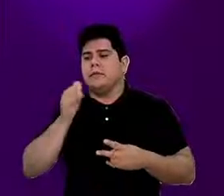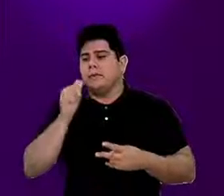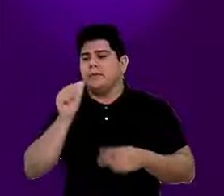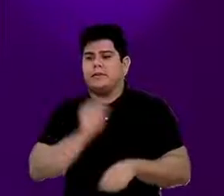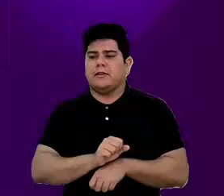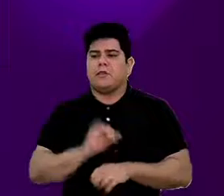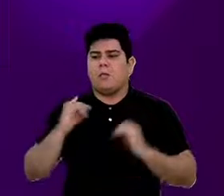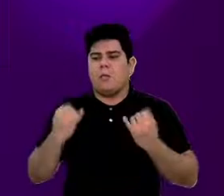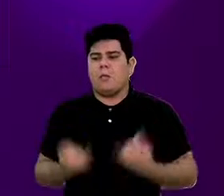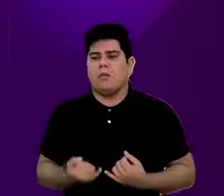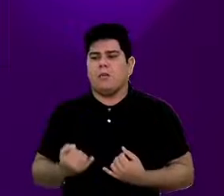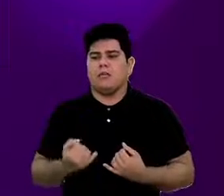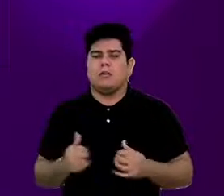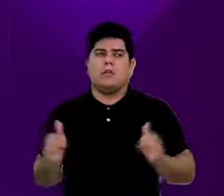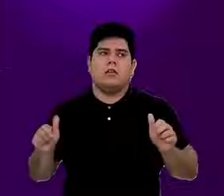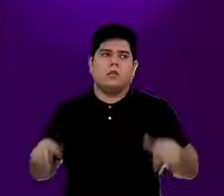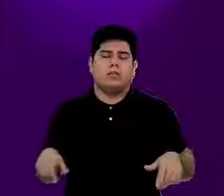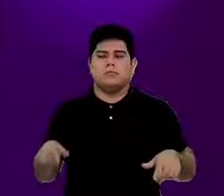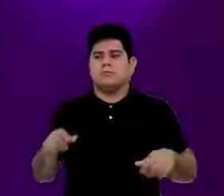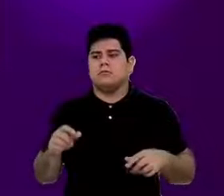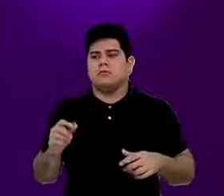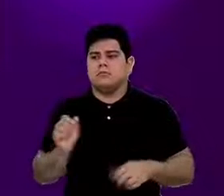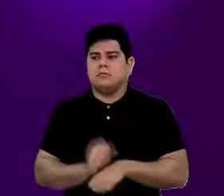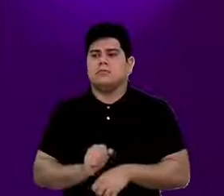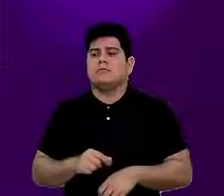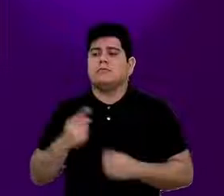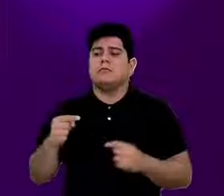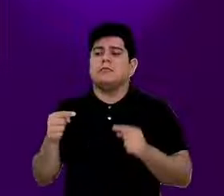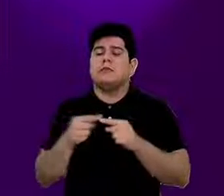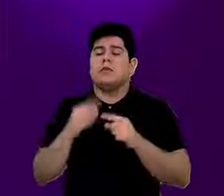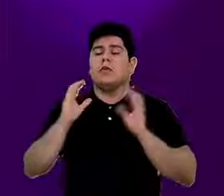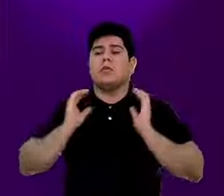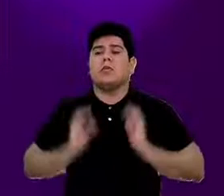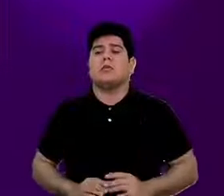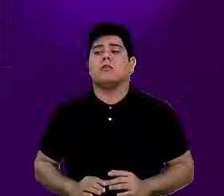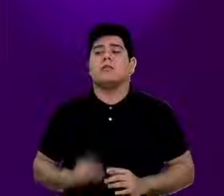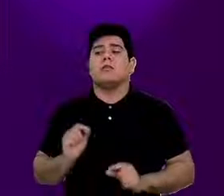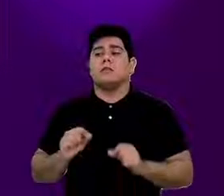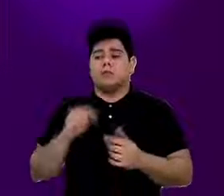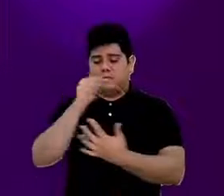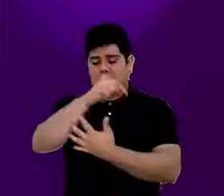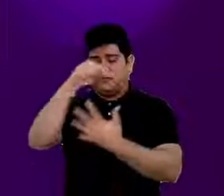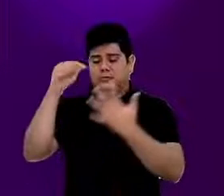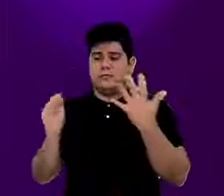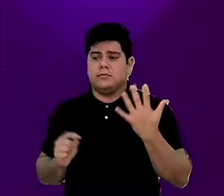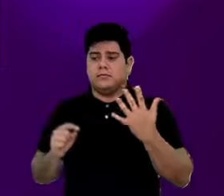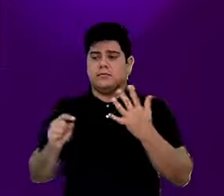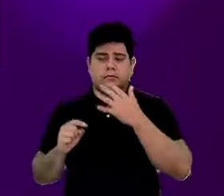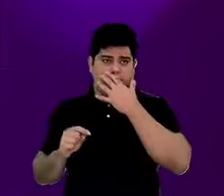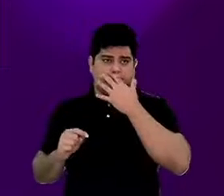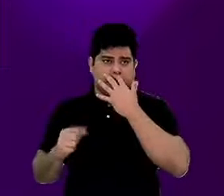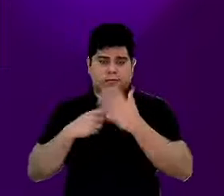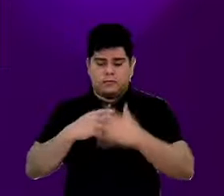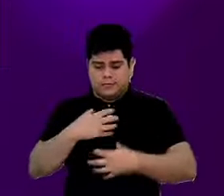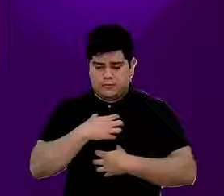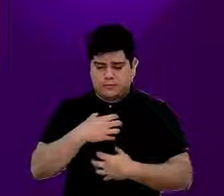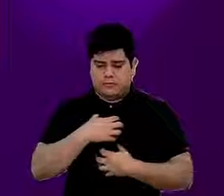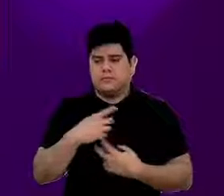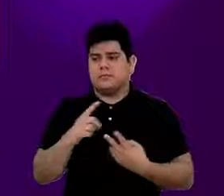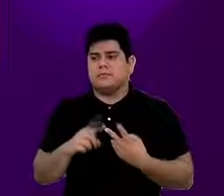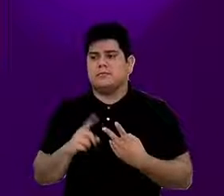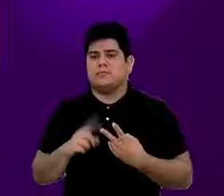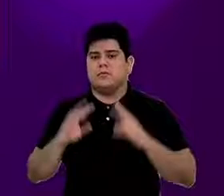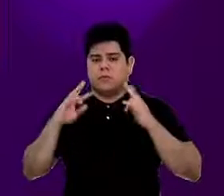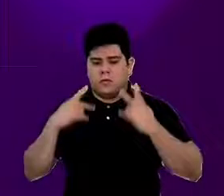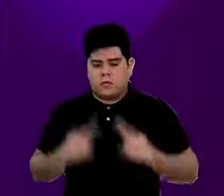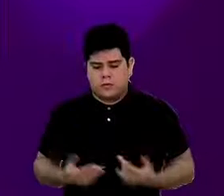emagrecer, porque isso envolve o comportamento humano, várias dimensões, temos que mexer com sentimentos, com natureza